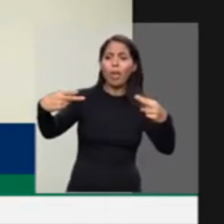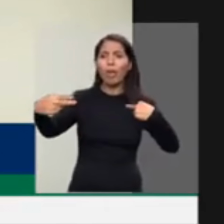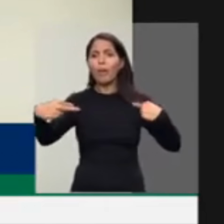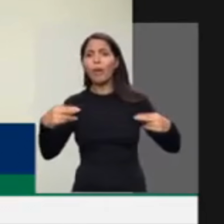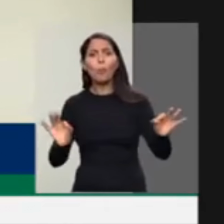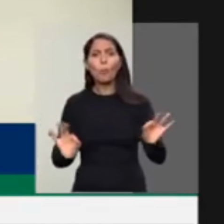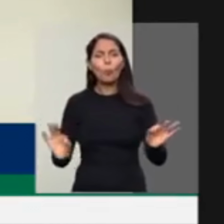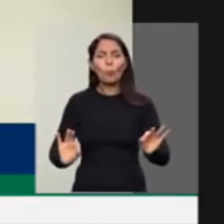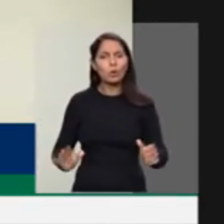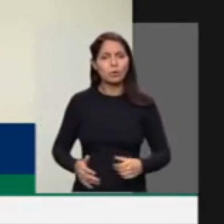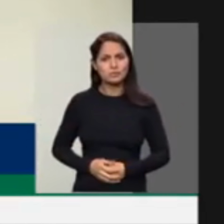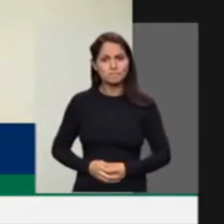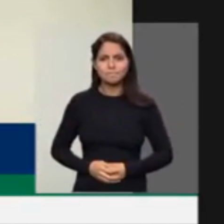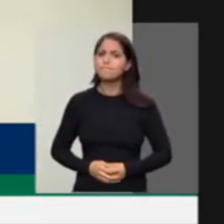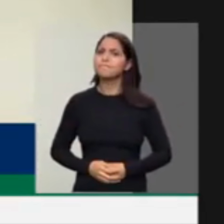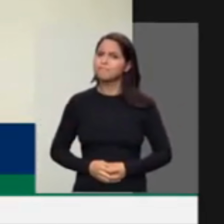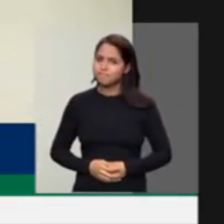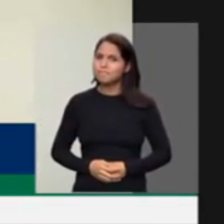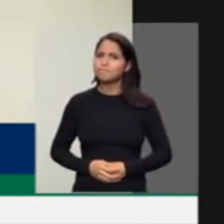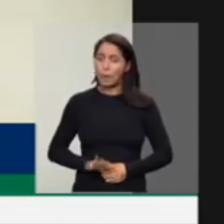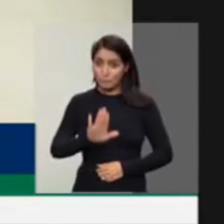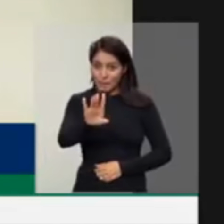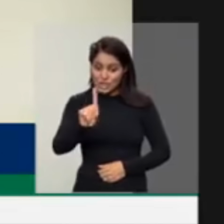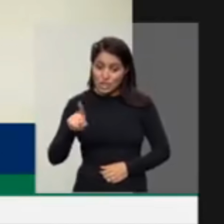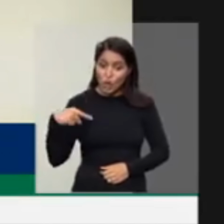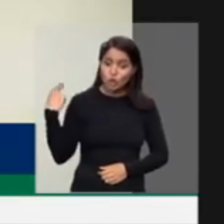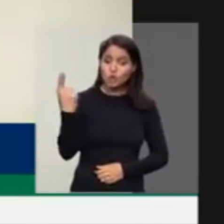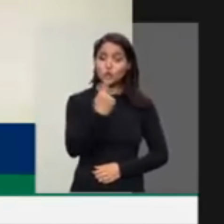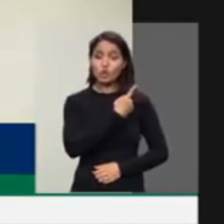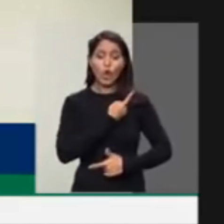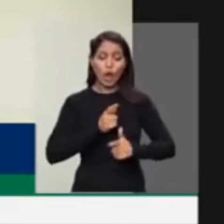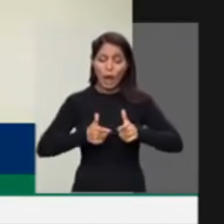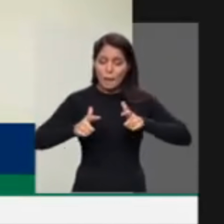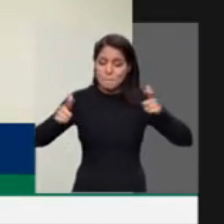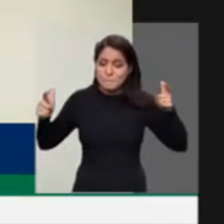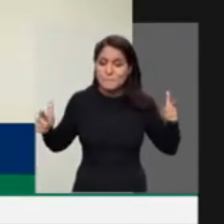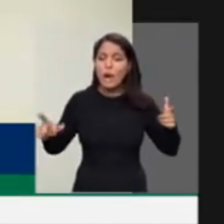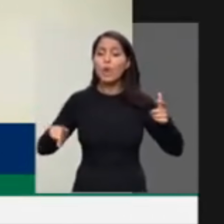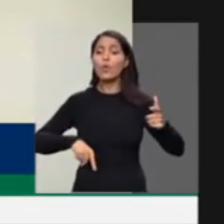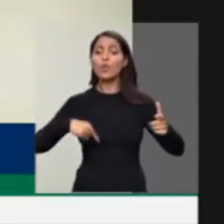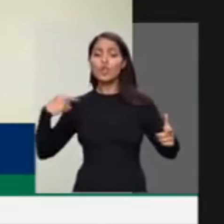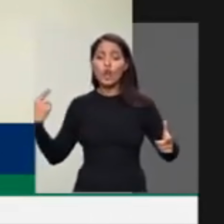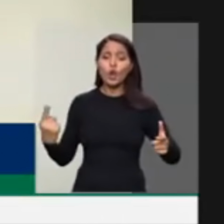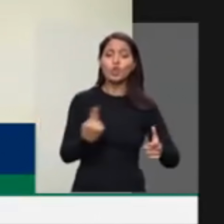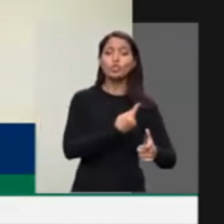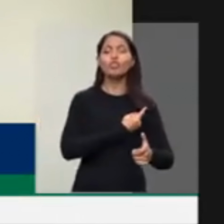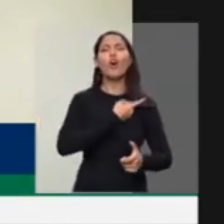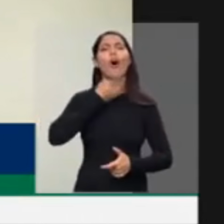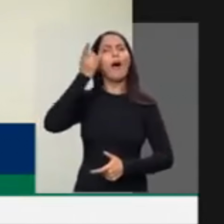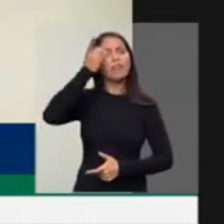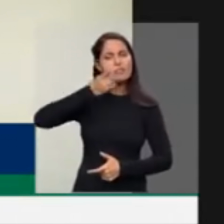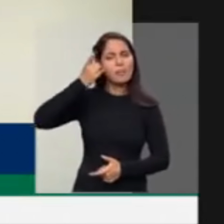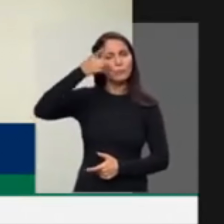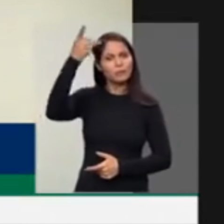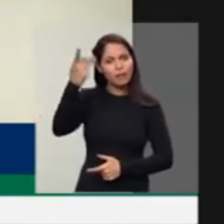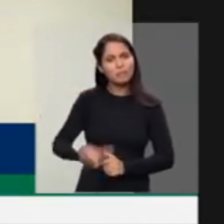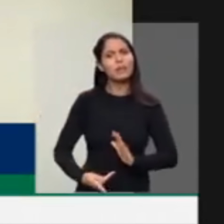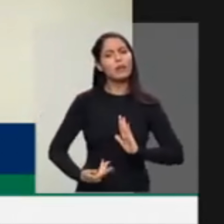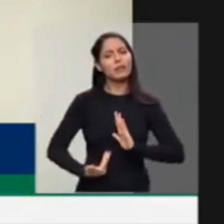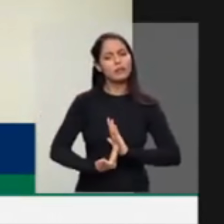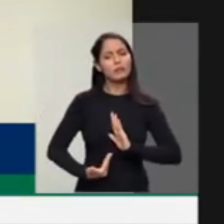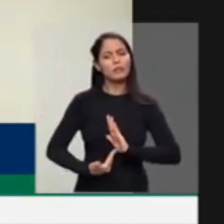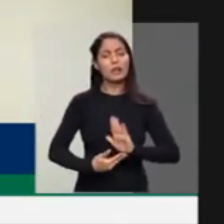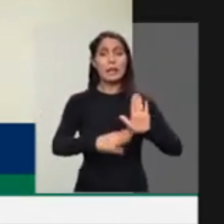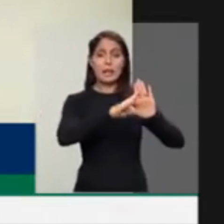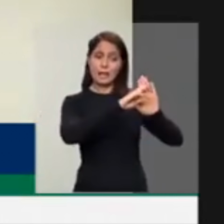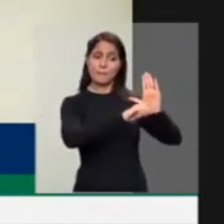presidente, porque é de vontade da ampla maioria, da maioria absoluta dos deputados dessa casa, que a